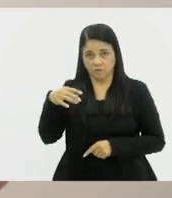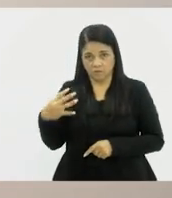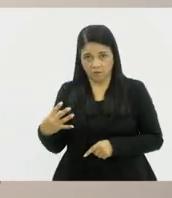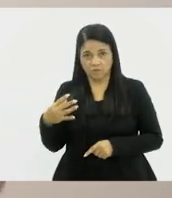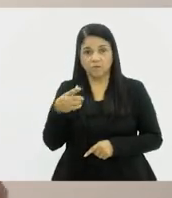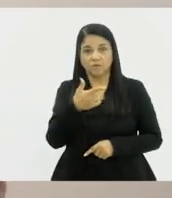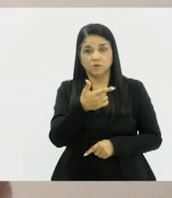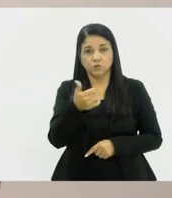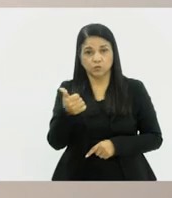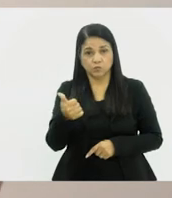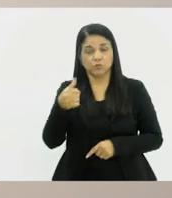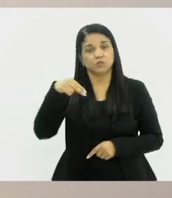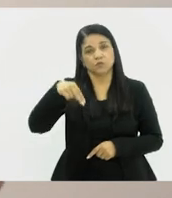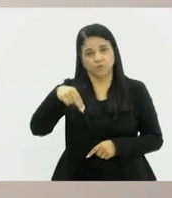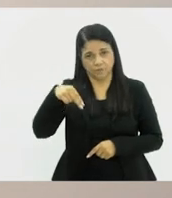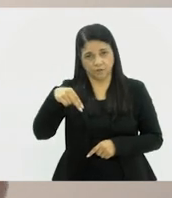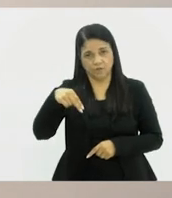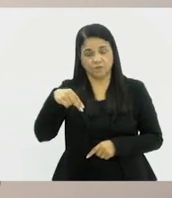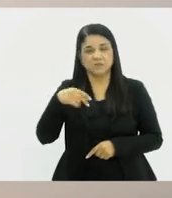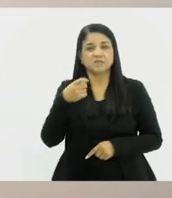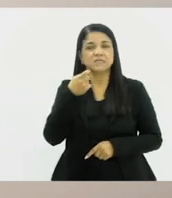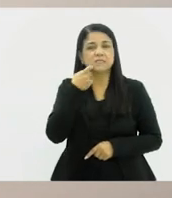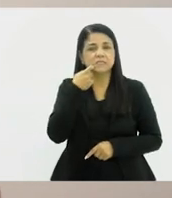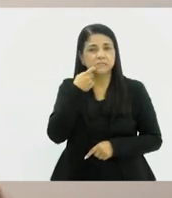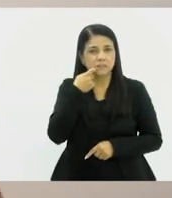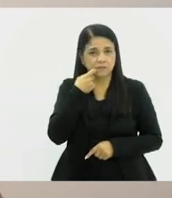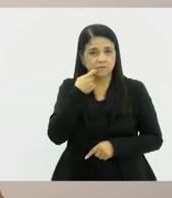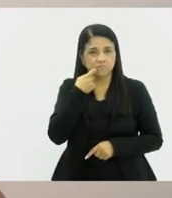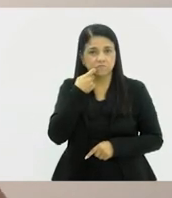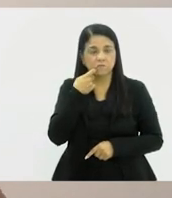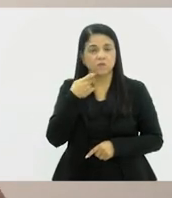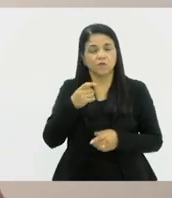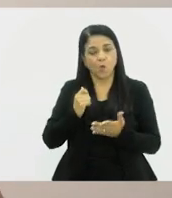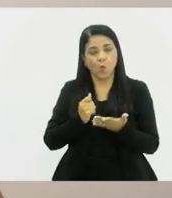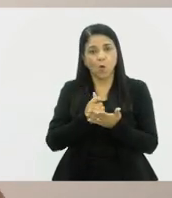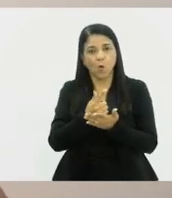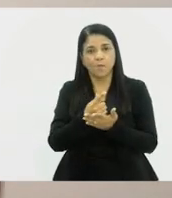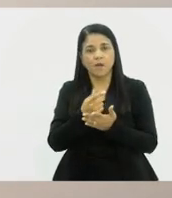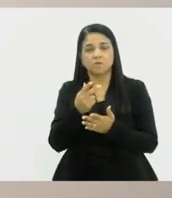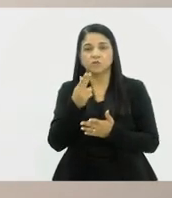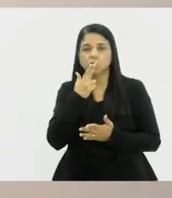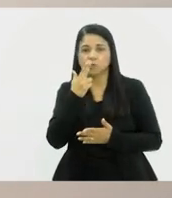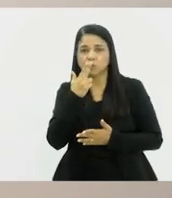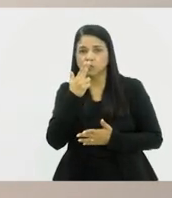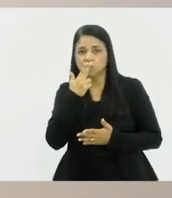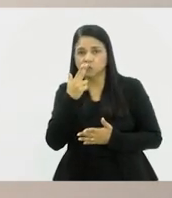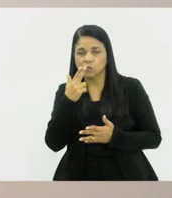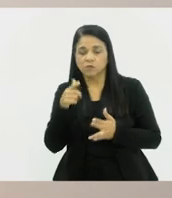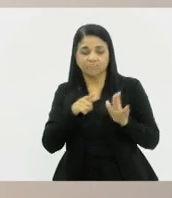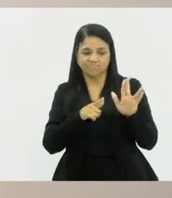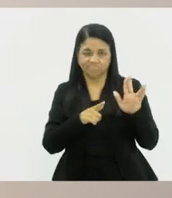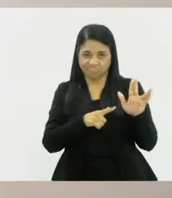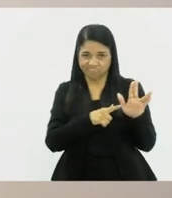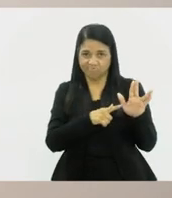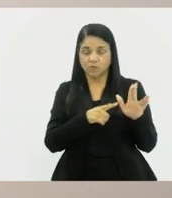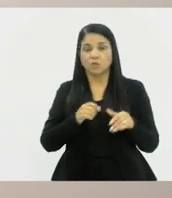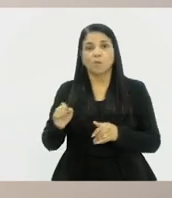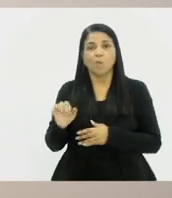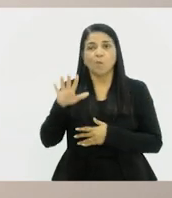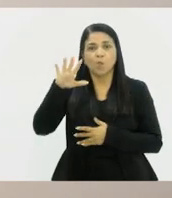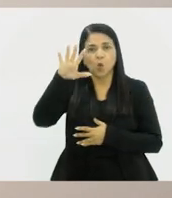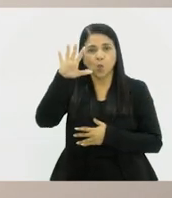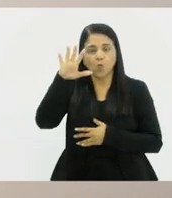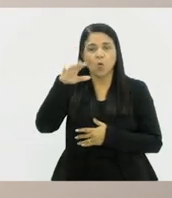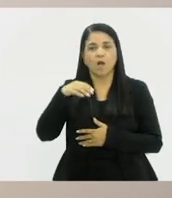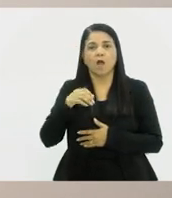dia 21 de novembro para ser mais exato uma sexta-feira eu fui comprar um baseado no Morro Azul ali no Flamengo e